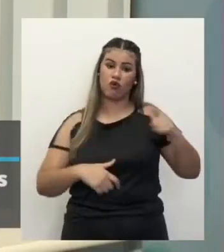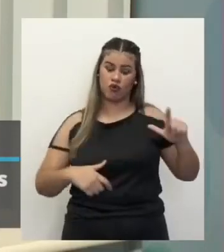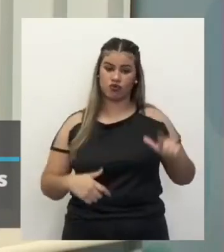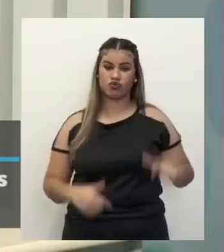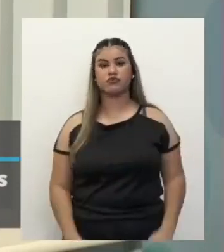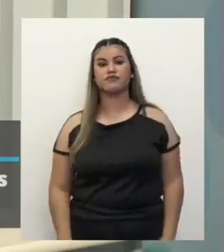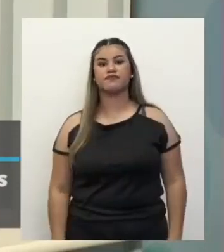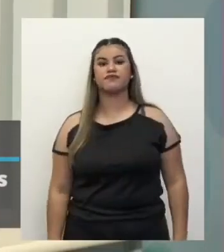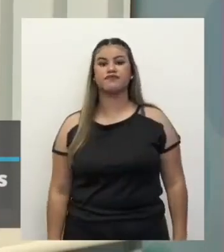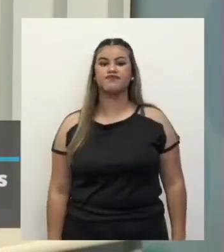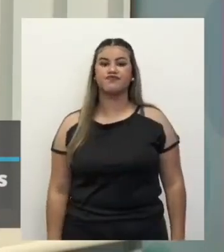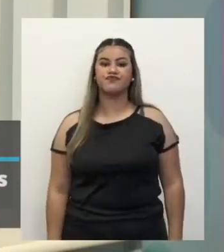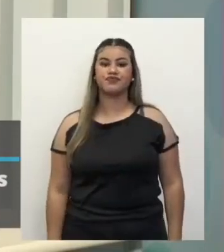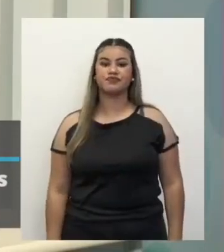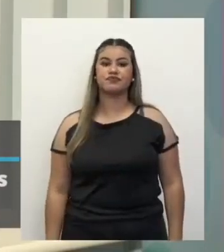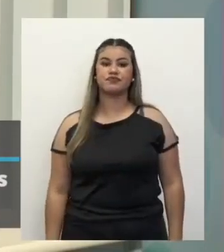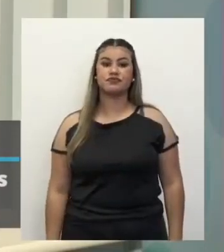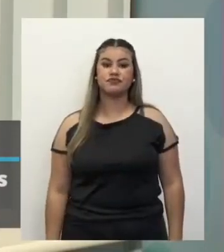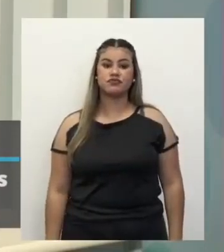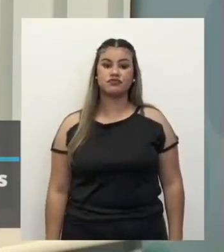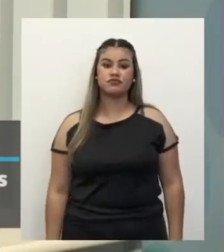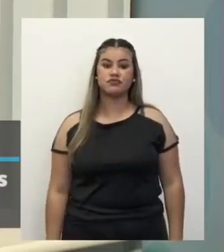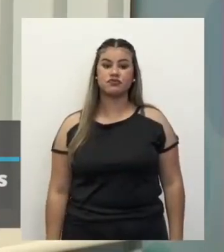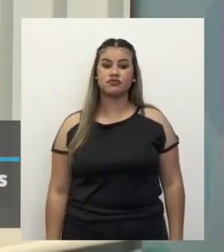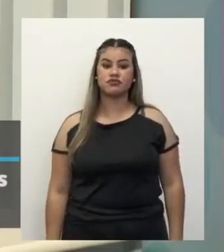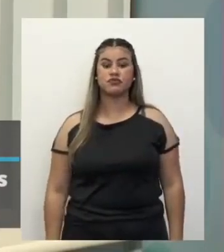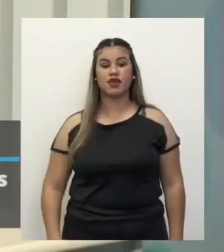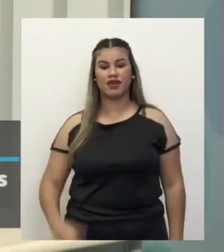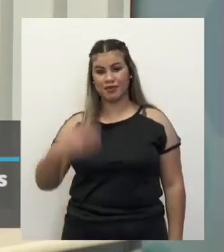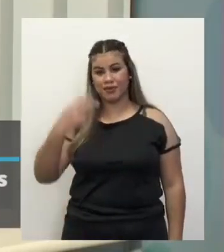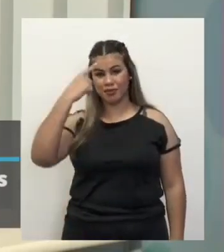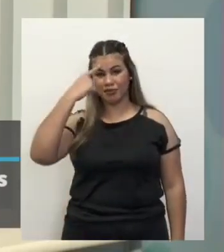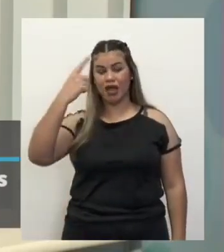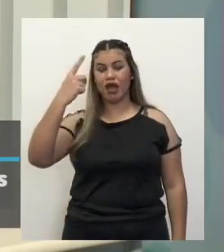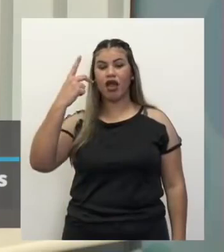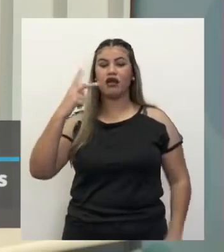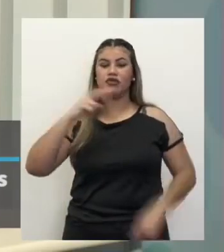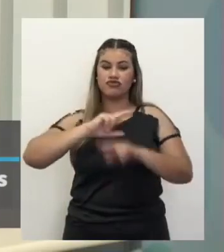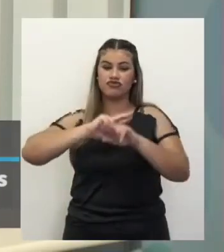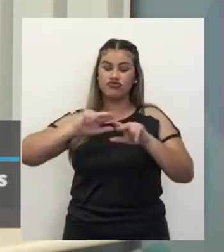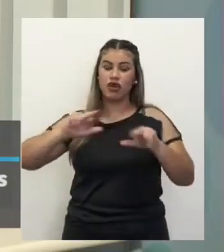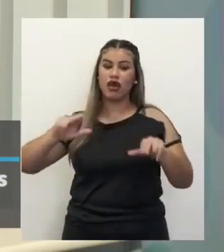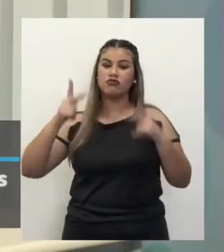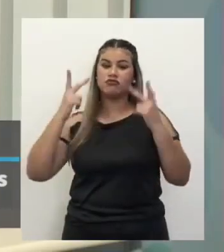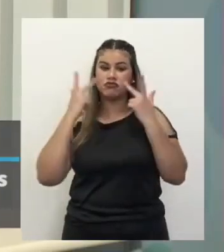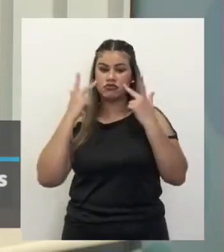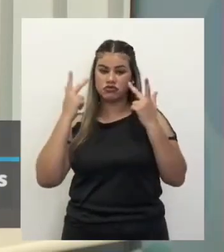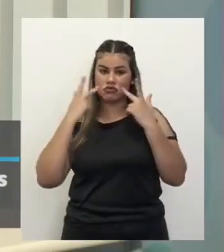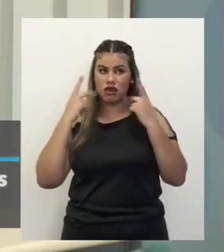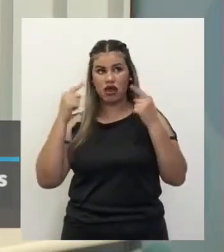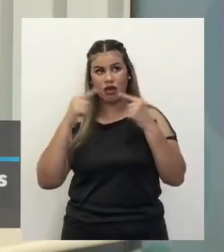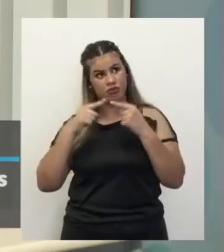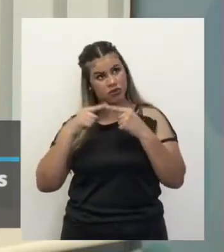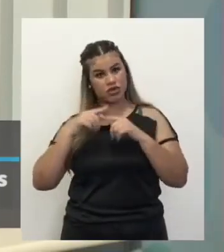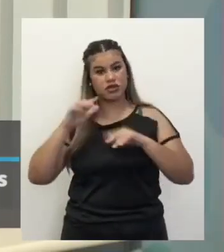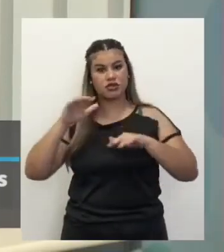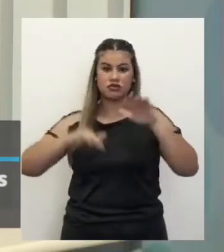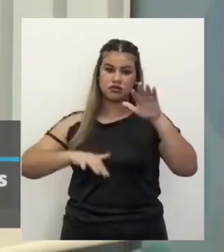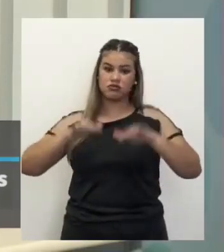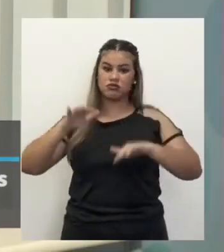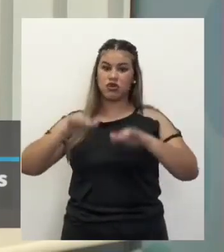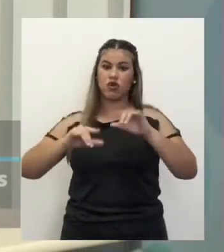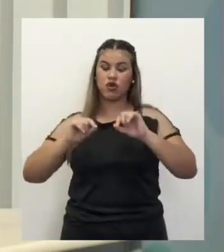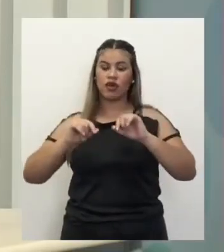segunda forma também da gente entender essa questão dos recursos naturais são a disponibilidade de fontes